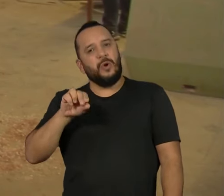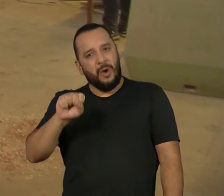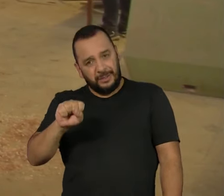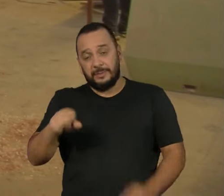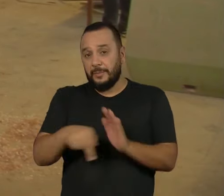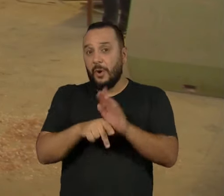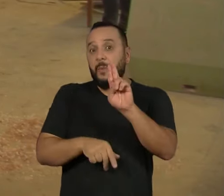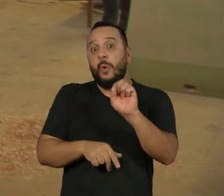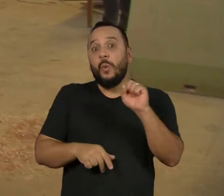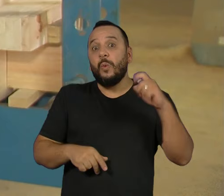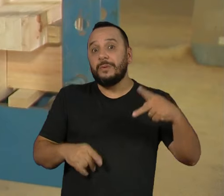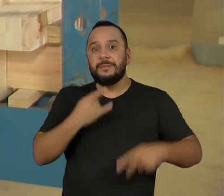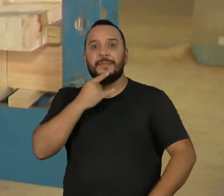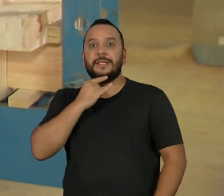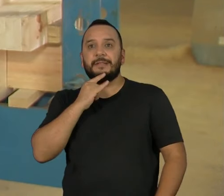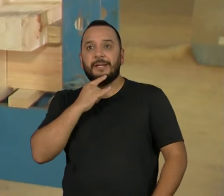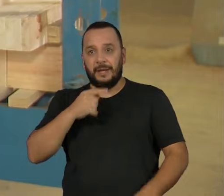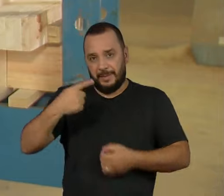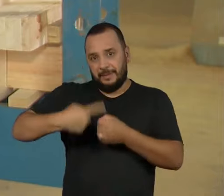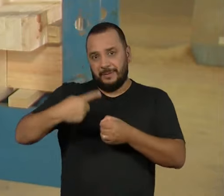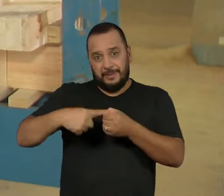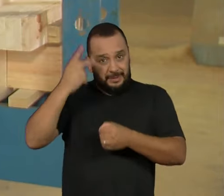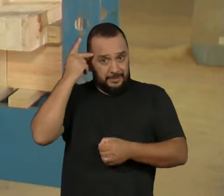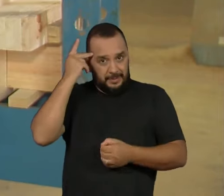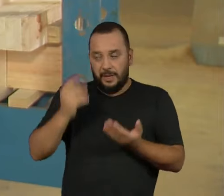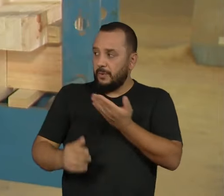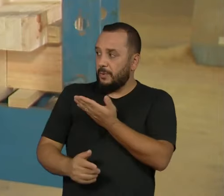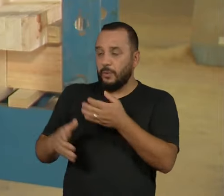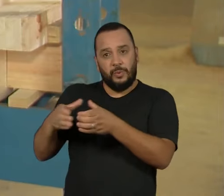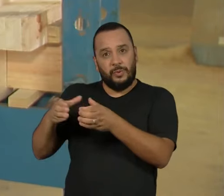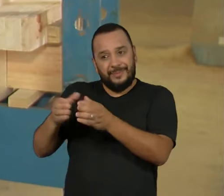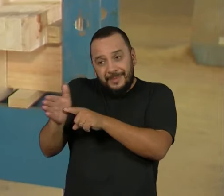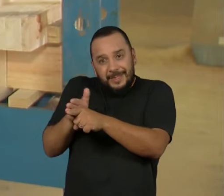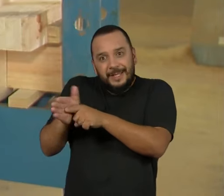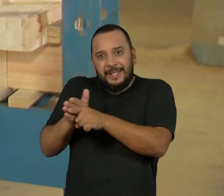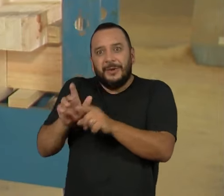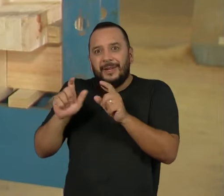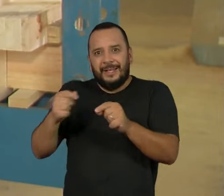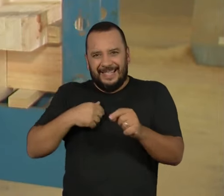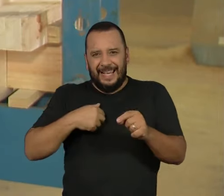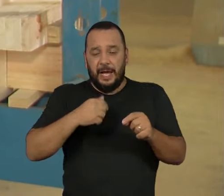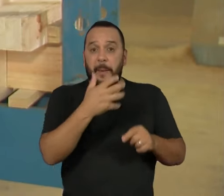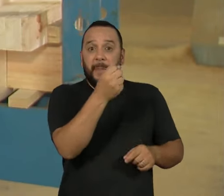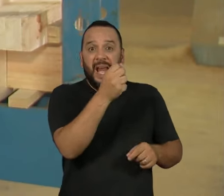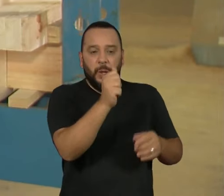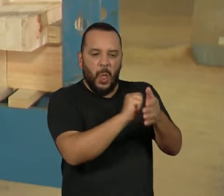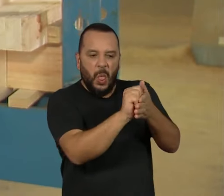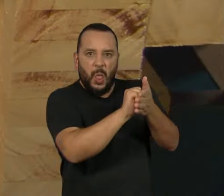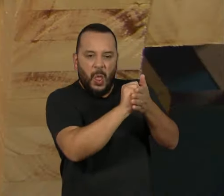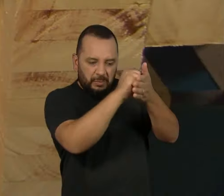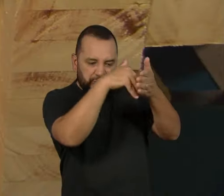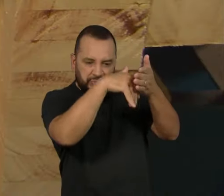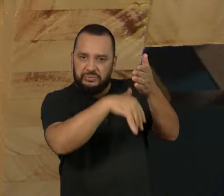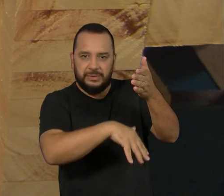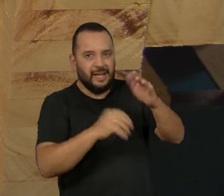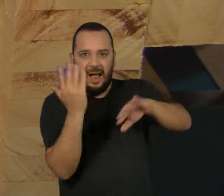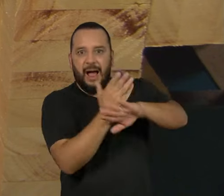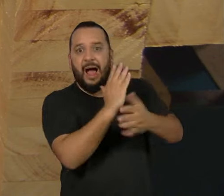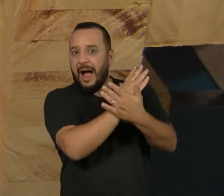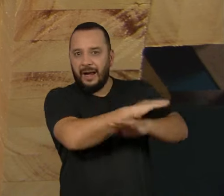Piracicaba, interior paulista, pesquisadores trabalham em uma promessa de opção sustentável, o isopor da Amazônia,